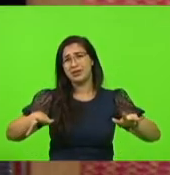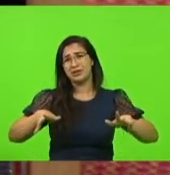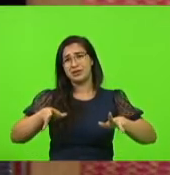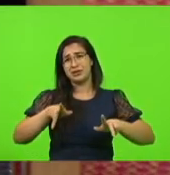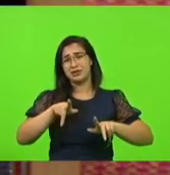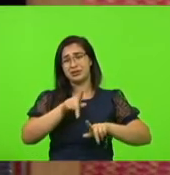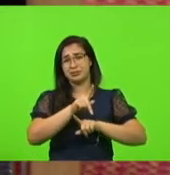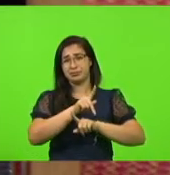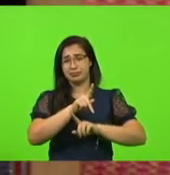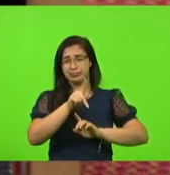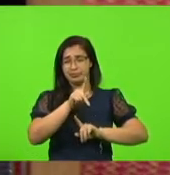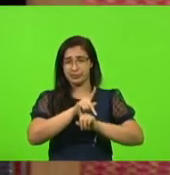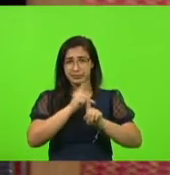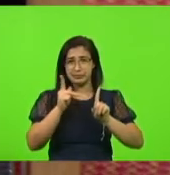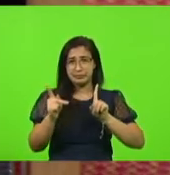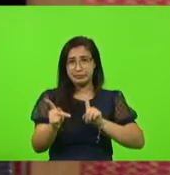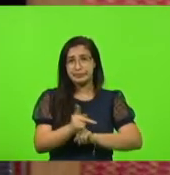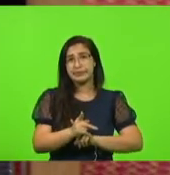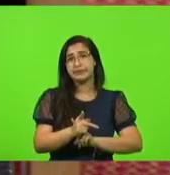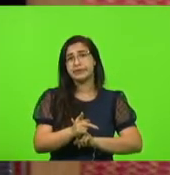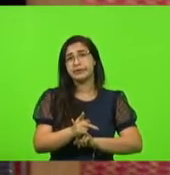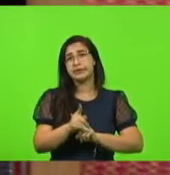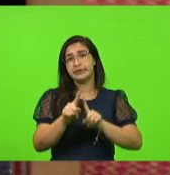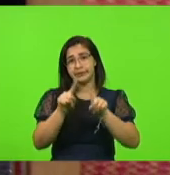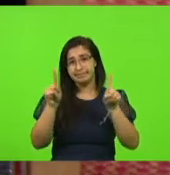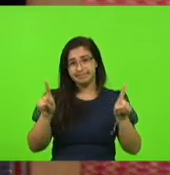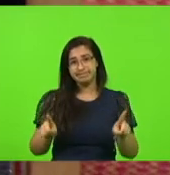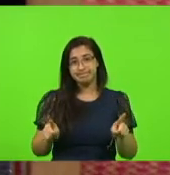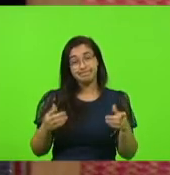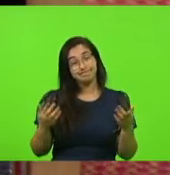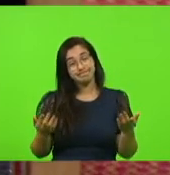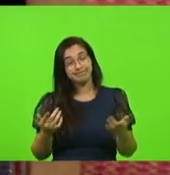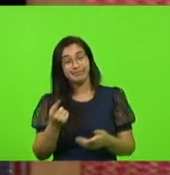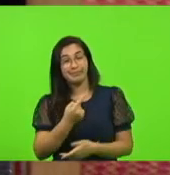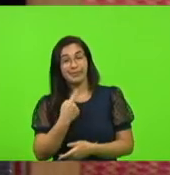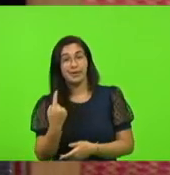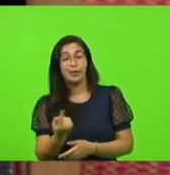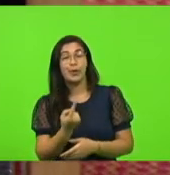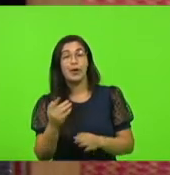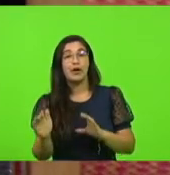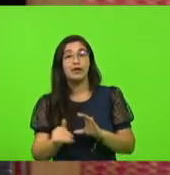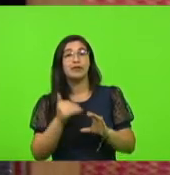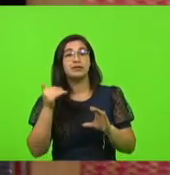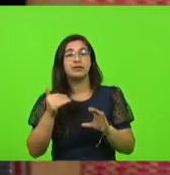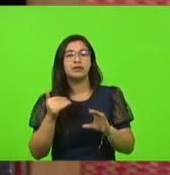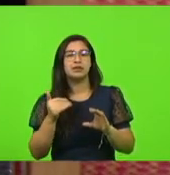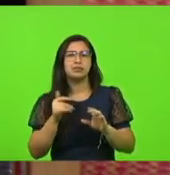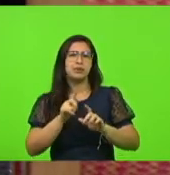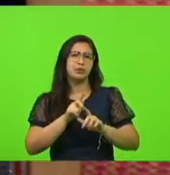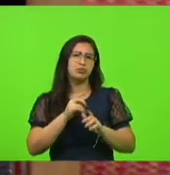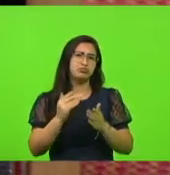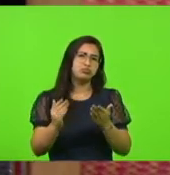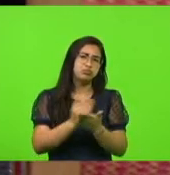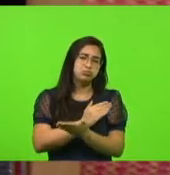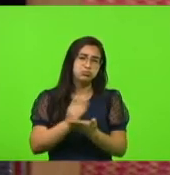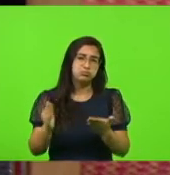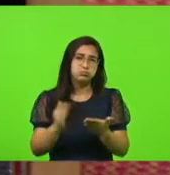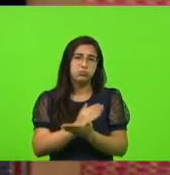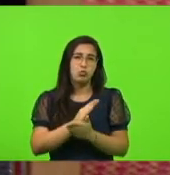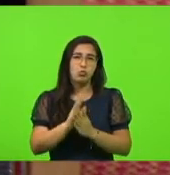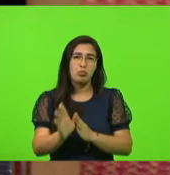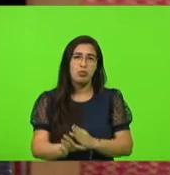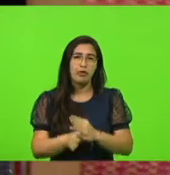da Previdência dos servidores. E nós recebemos aí, estamos com algumas